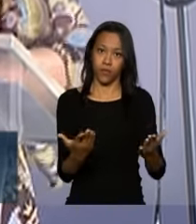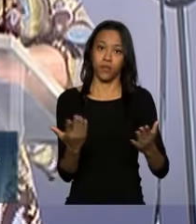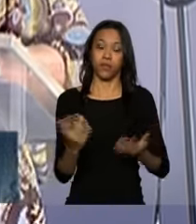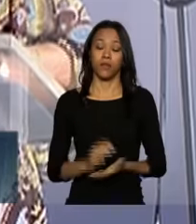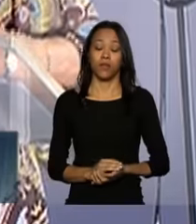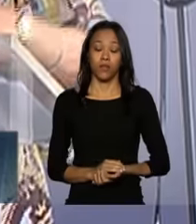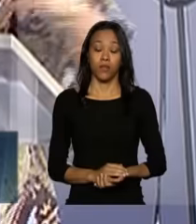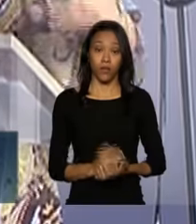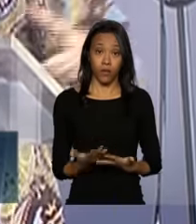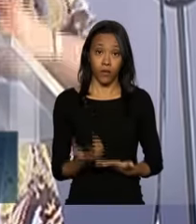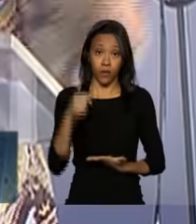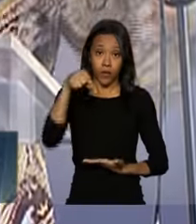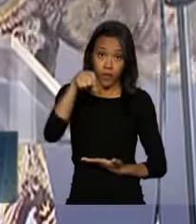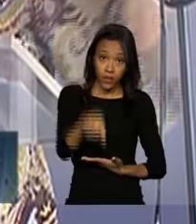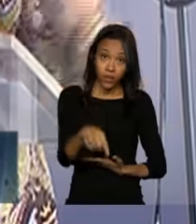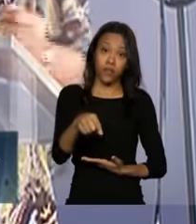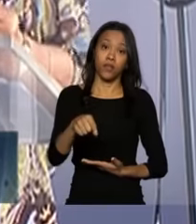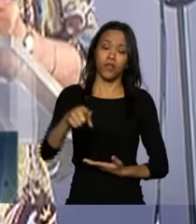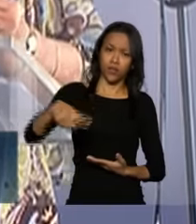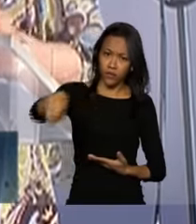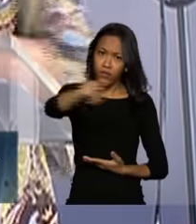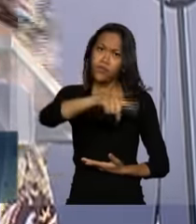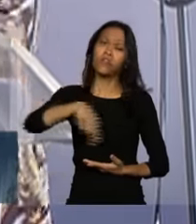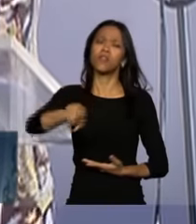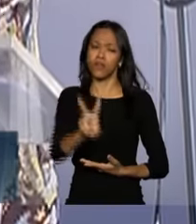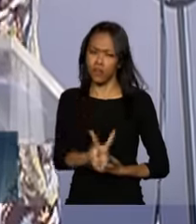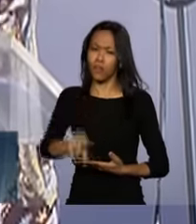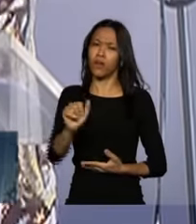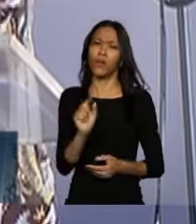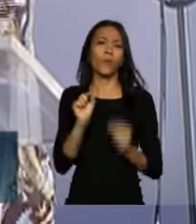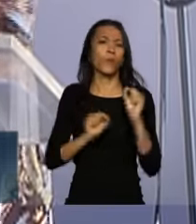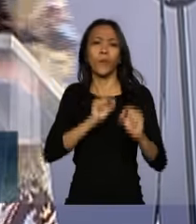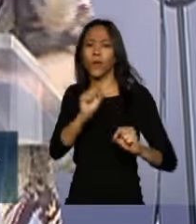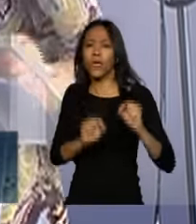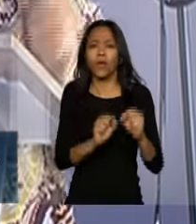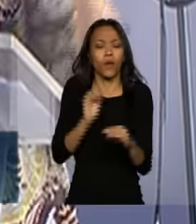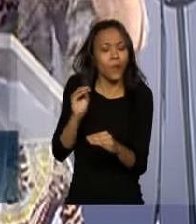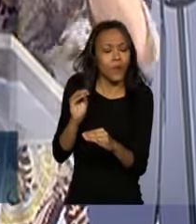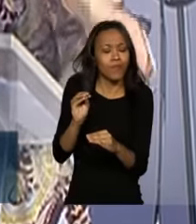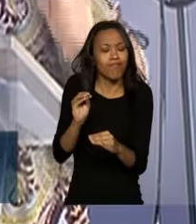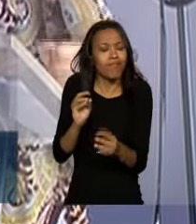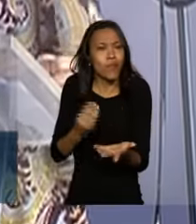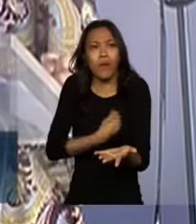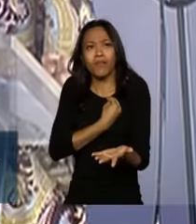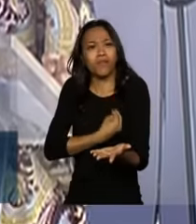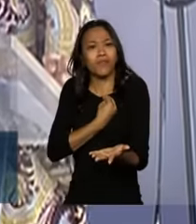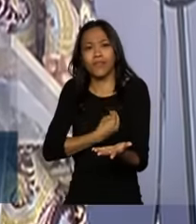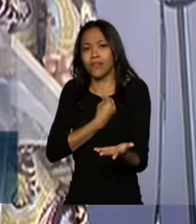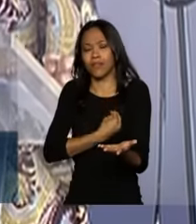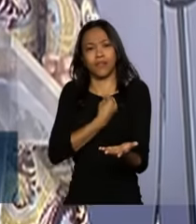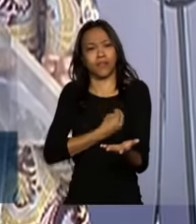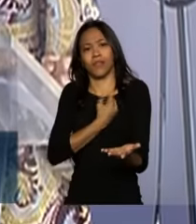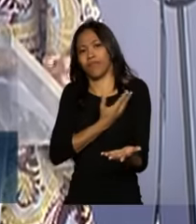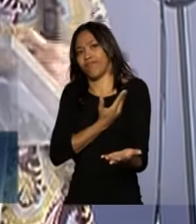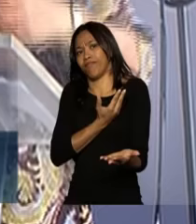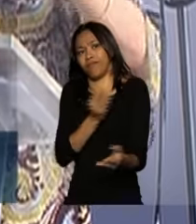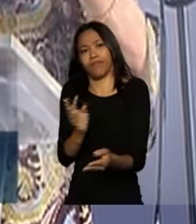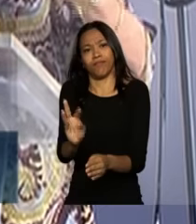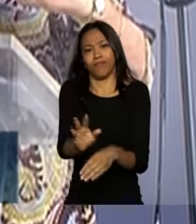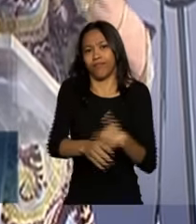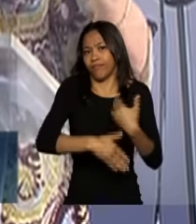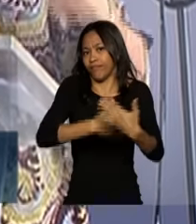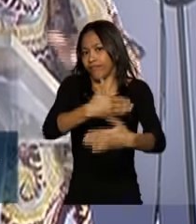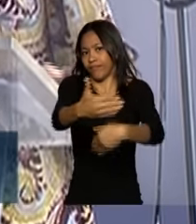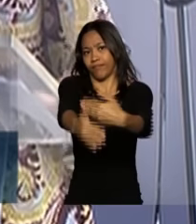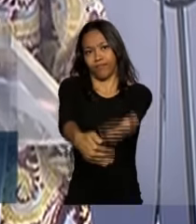aqui, vocês vão criar toda uma vida em comum. E